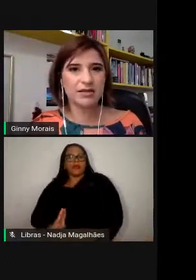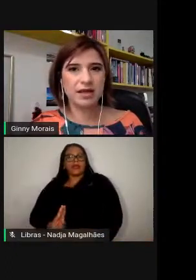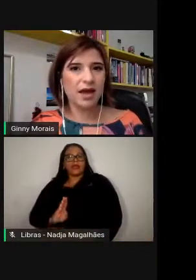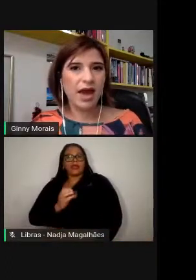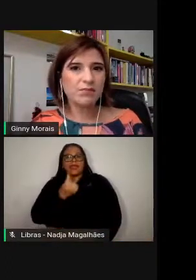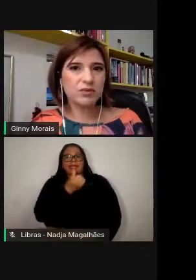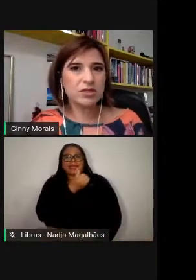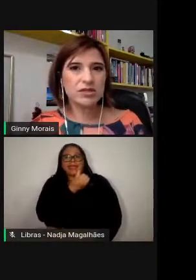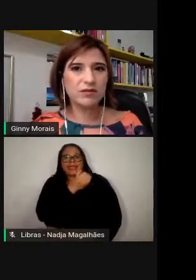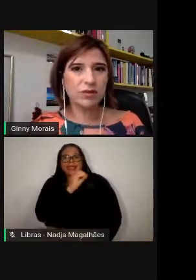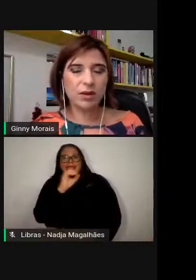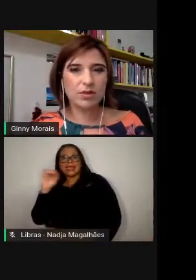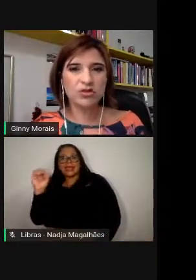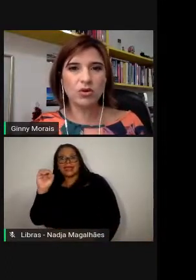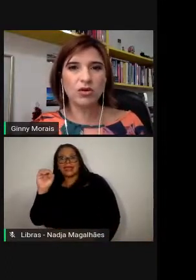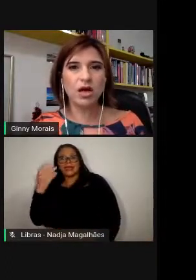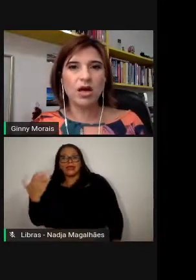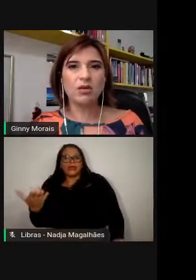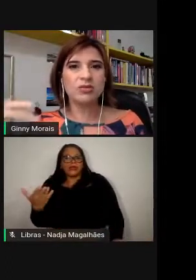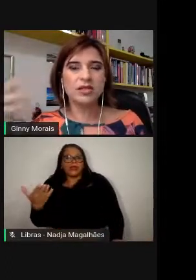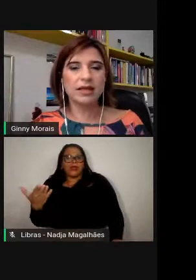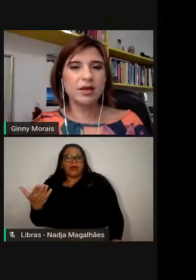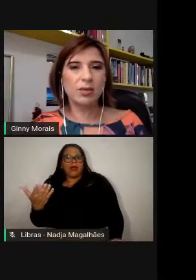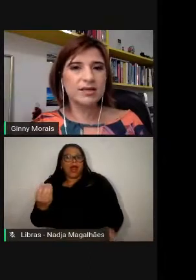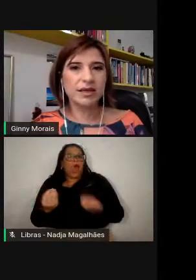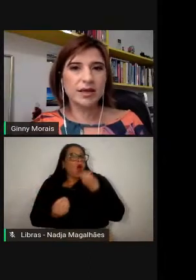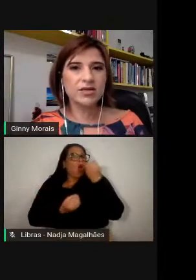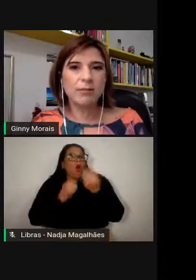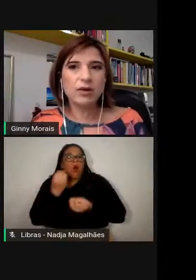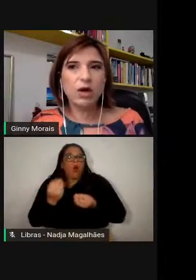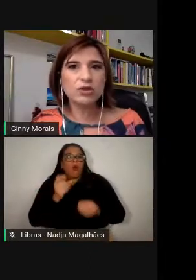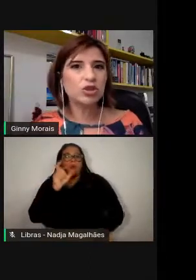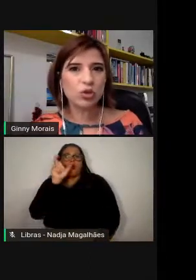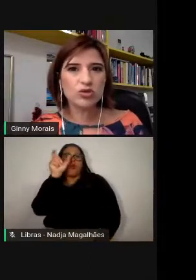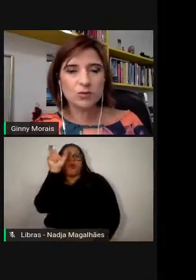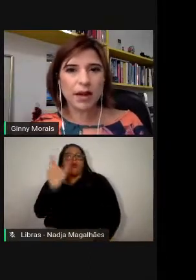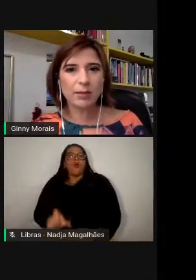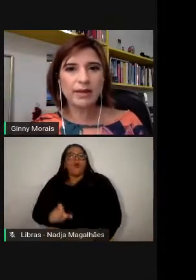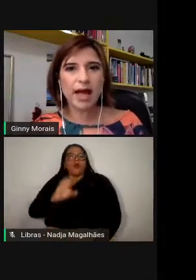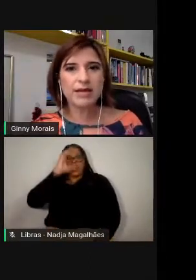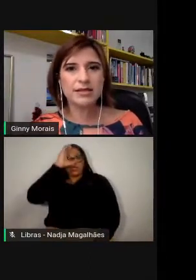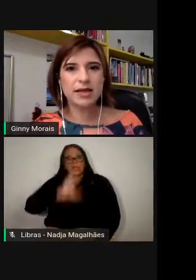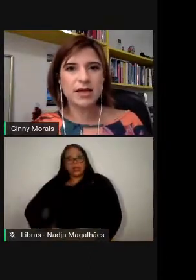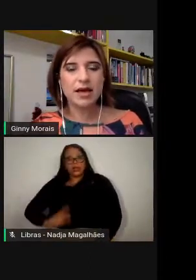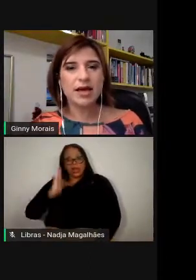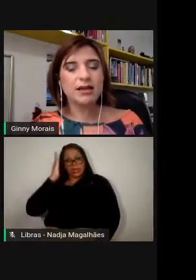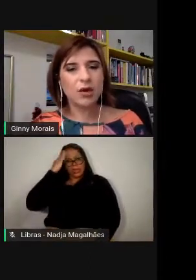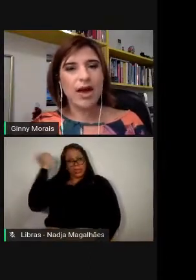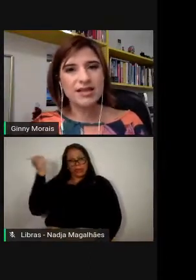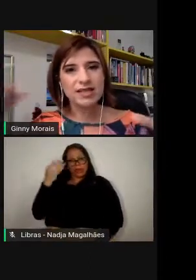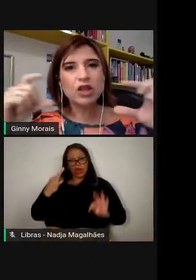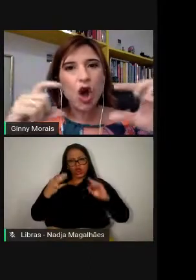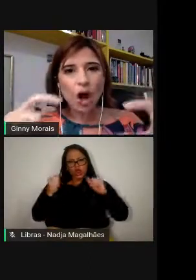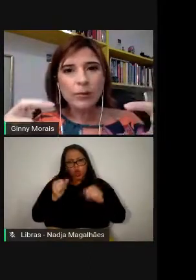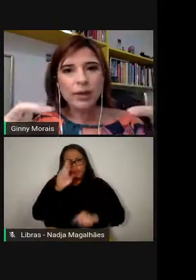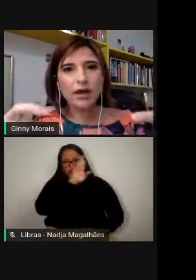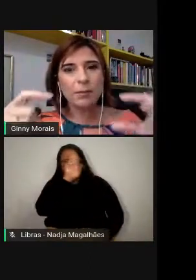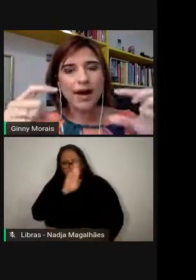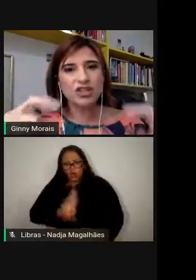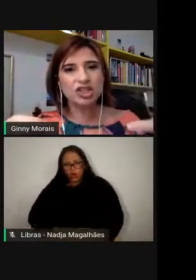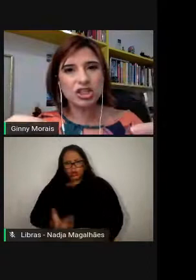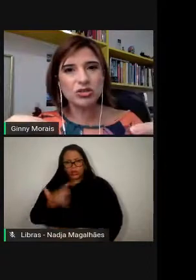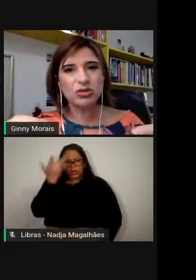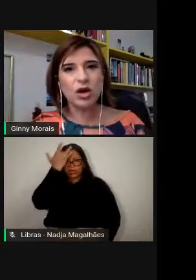600 parlamentares. É impossível uma pessoa, um cidadão brasileiro, saber o nome de todos os parlamentares, né? Então, esse nome